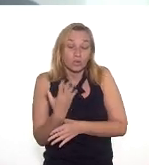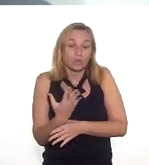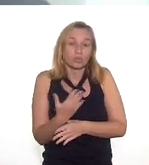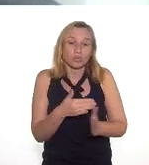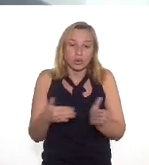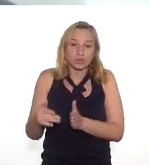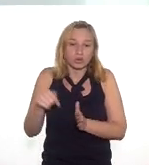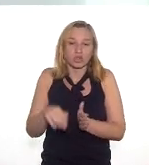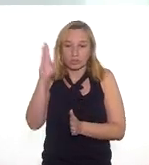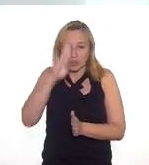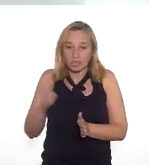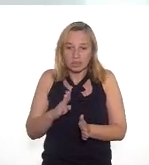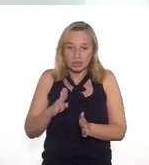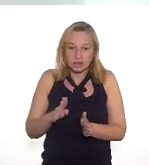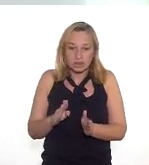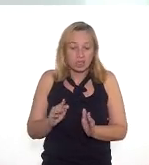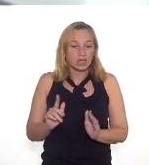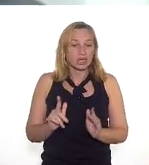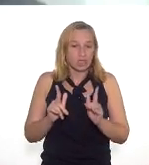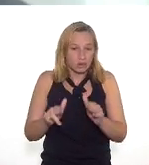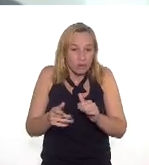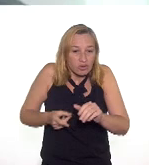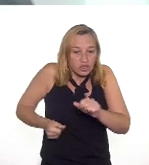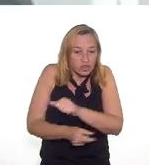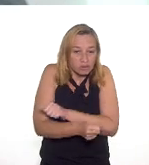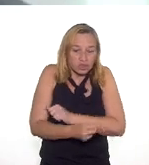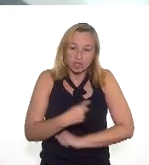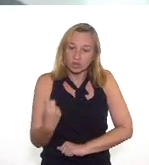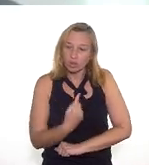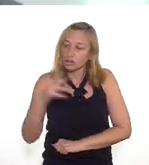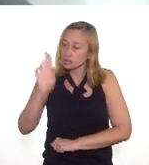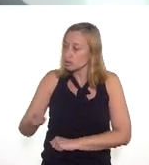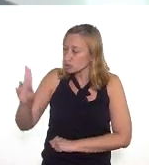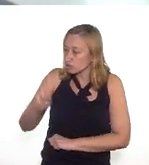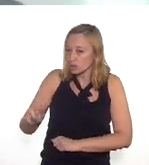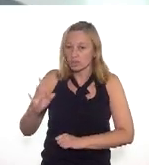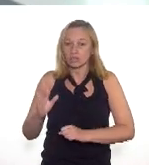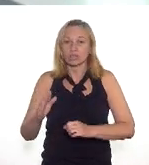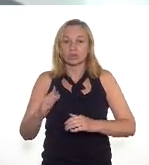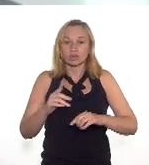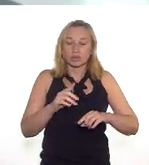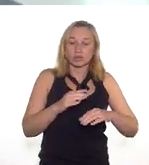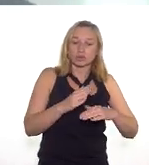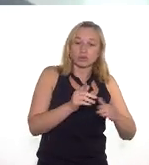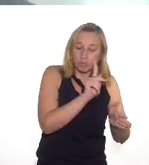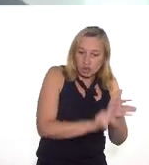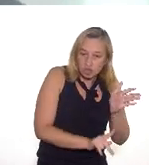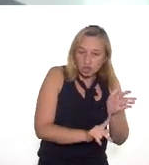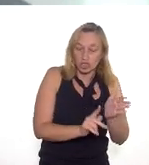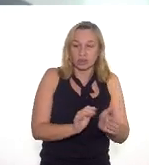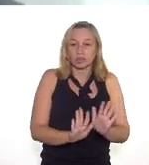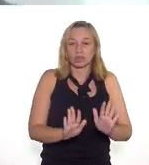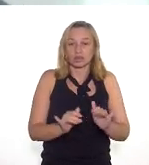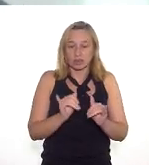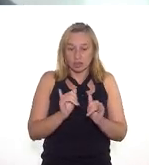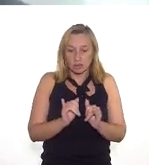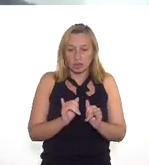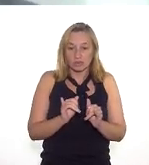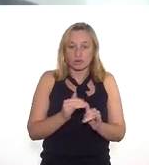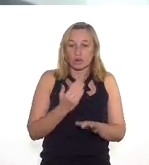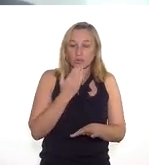do Brasil, deveria ser o mesmo montante investido nas nossas universidades, nossos projetos, ou seja, alavancar a indústria fluminense. Isso foi uma sugestão até do